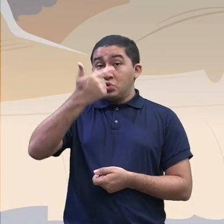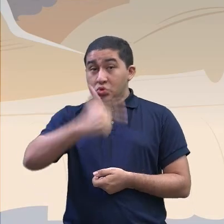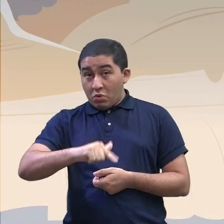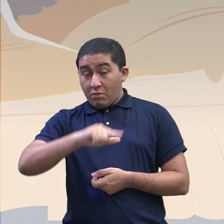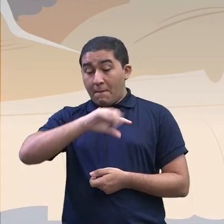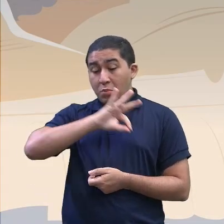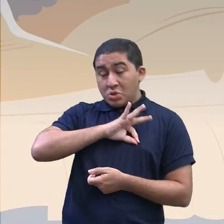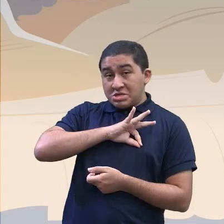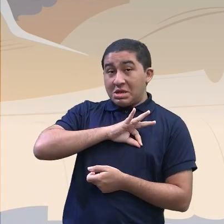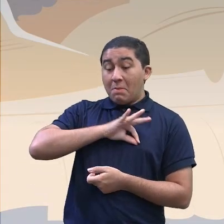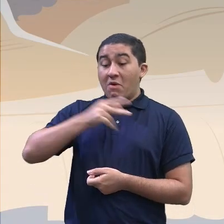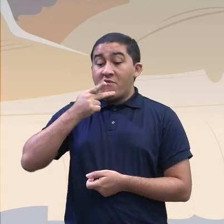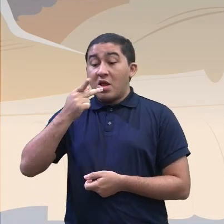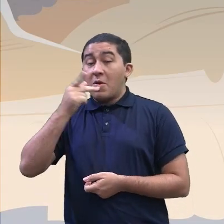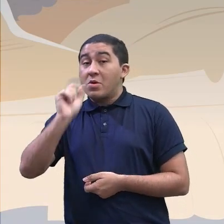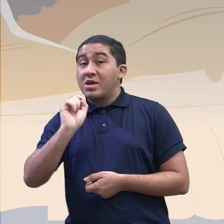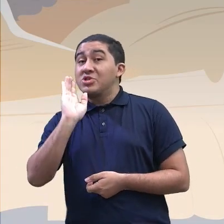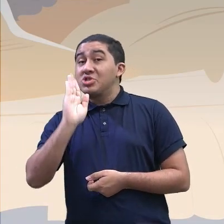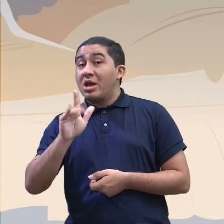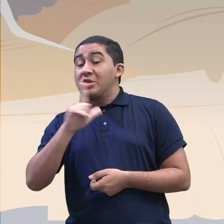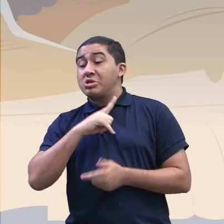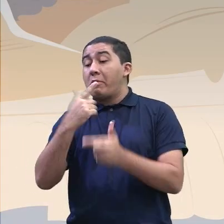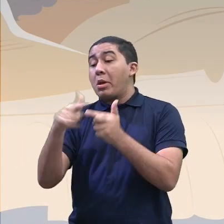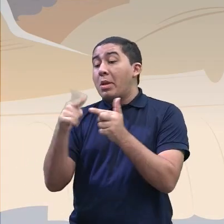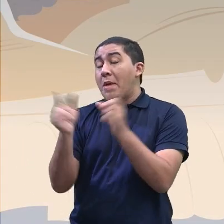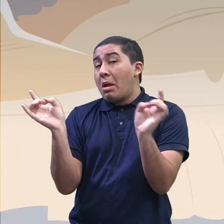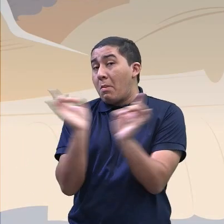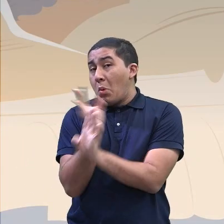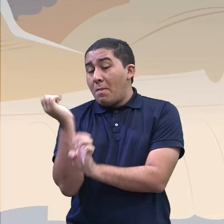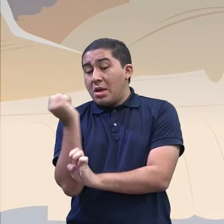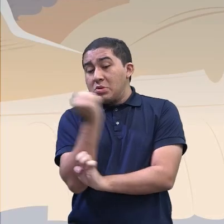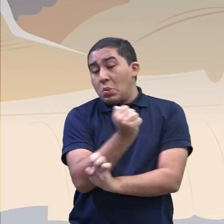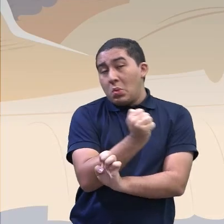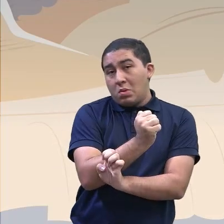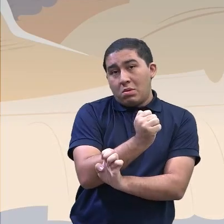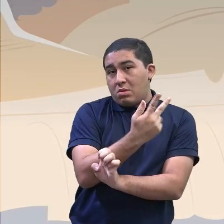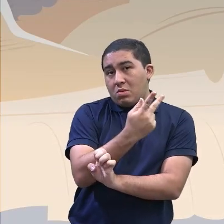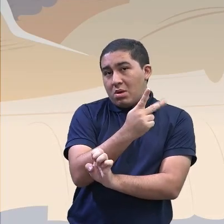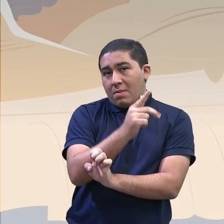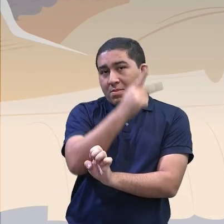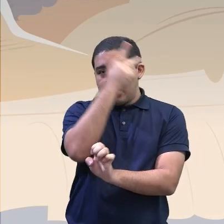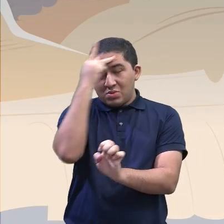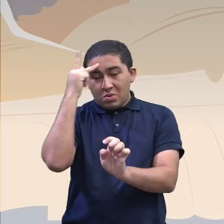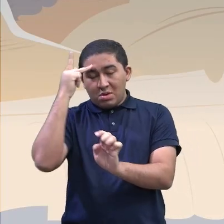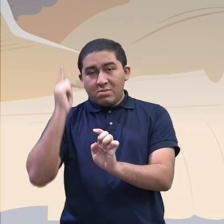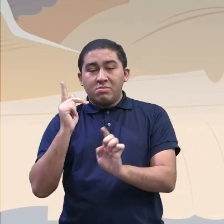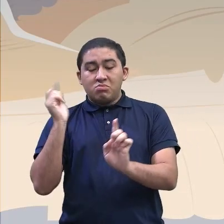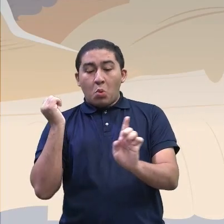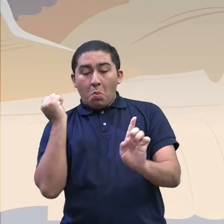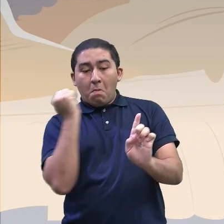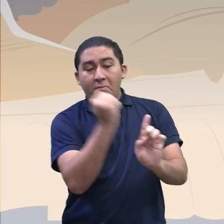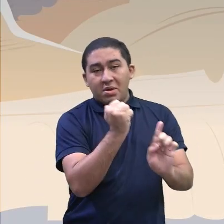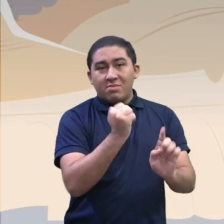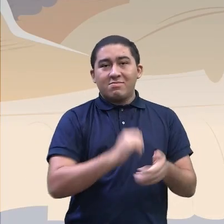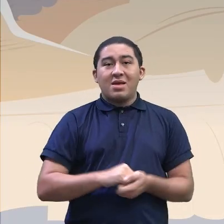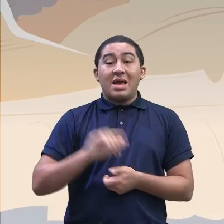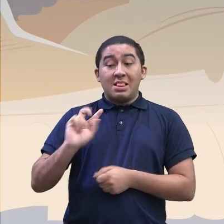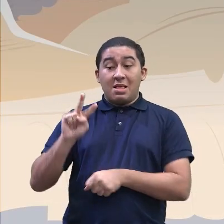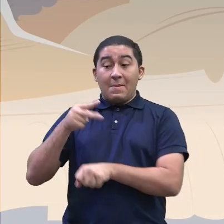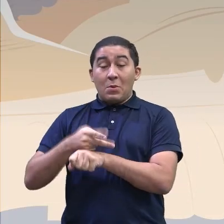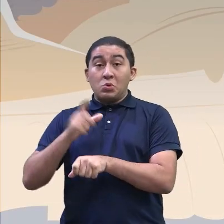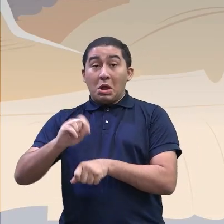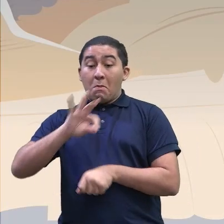para dizer que ele já tinha resolvido o problema, né? Ou seja, ele já tinha matado o ladrão. E aí a polícia veio mais rapidamente,